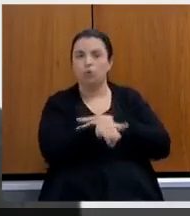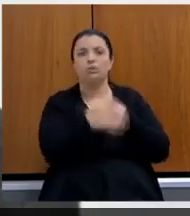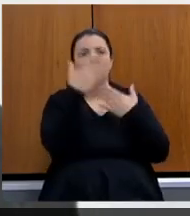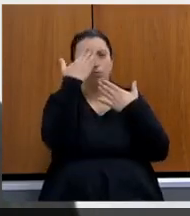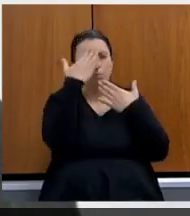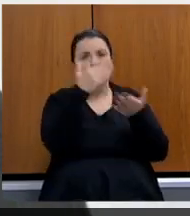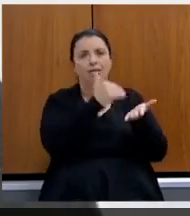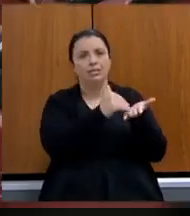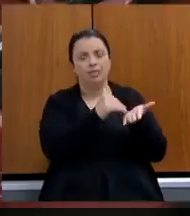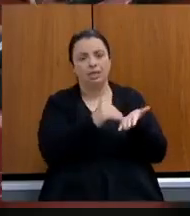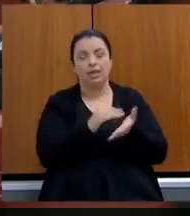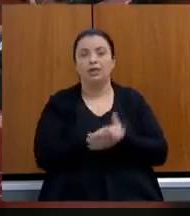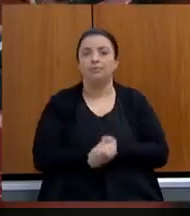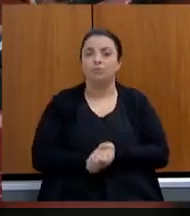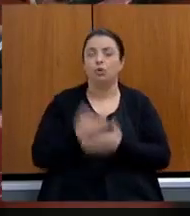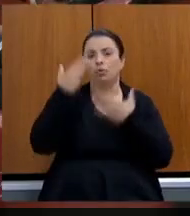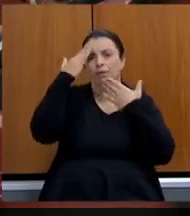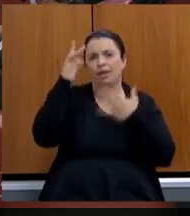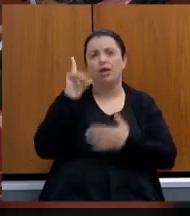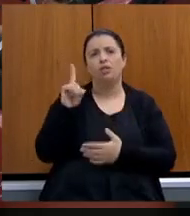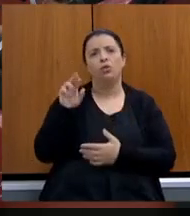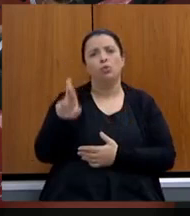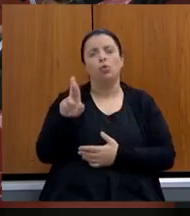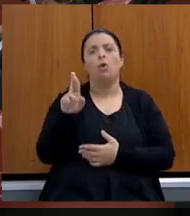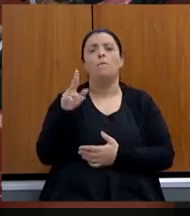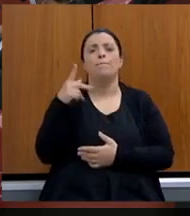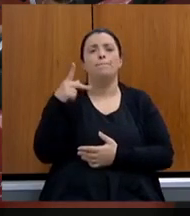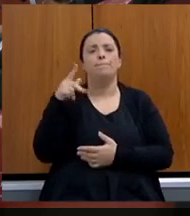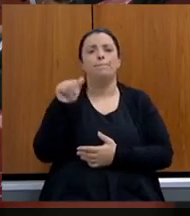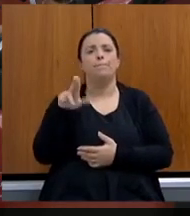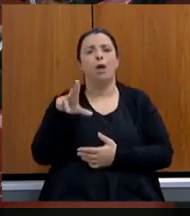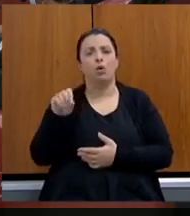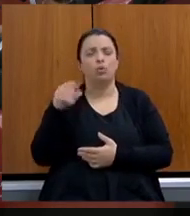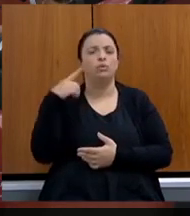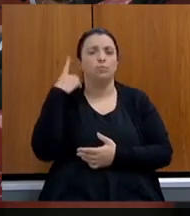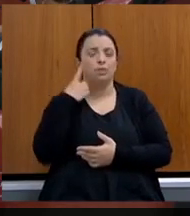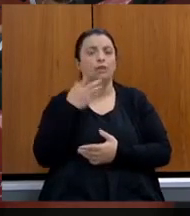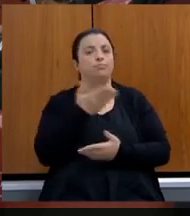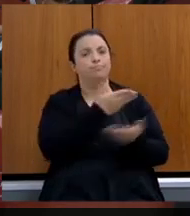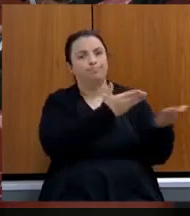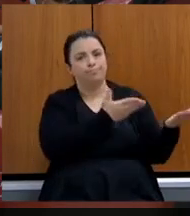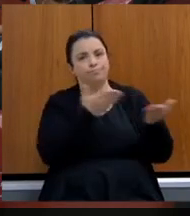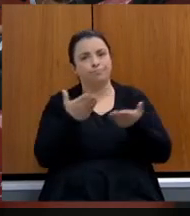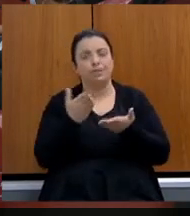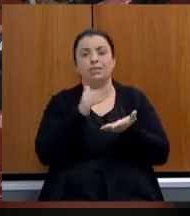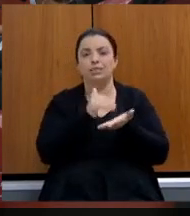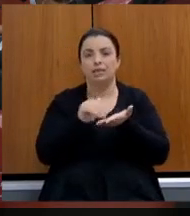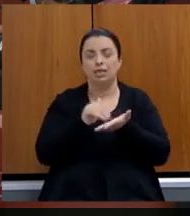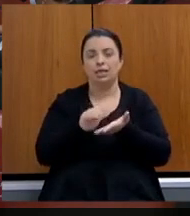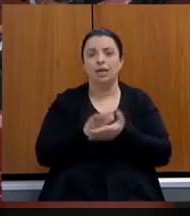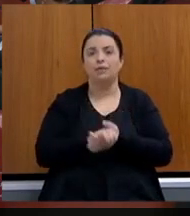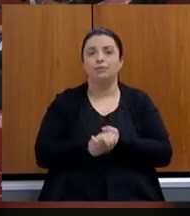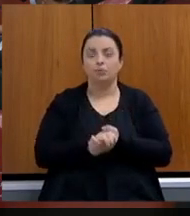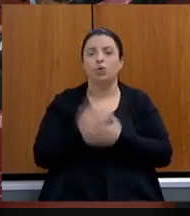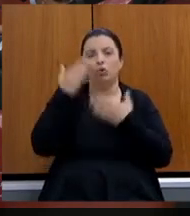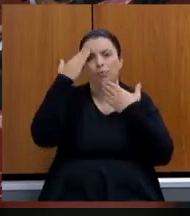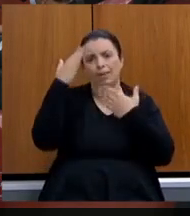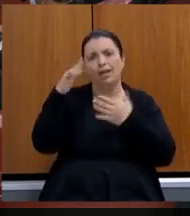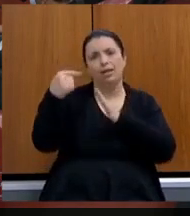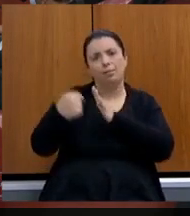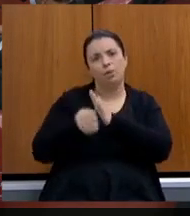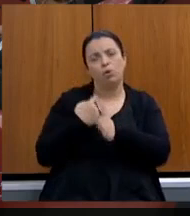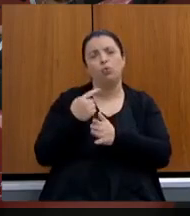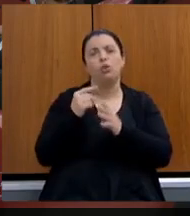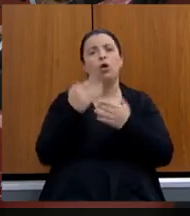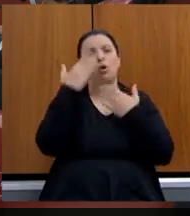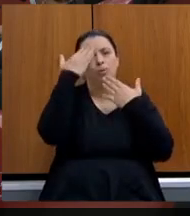é muito obrigado obrigado deputado tu tá falando da secretária Júnior muito obrigada Deputado Doutor Paulo Obrigada